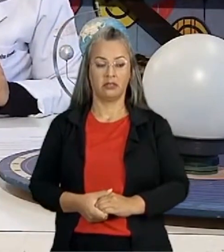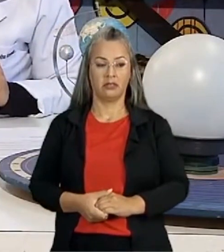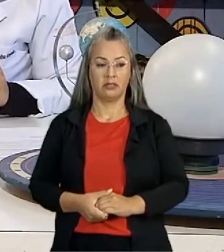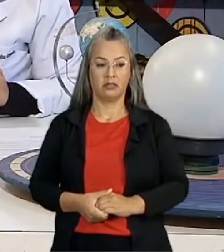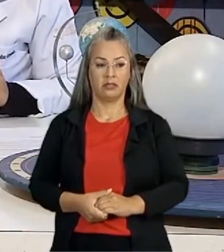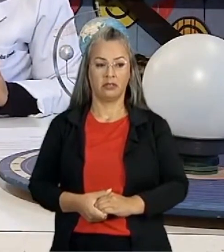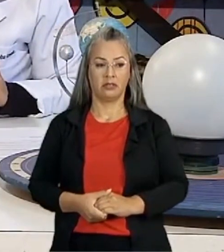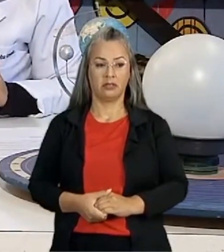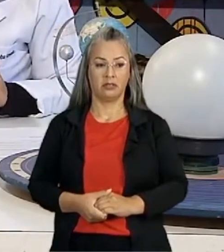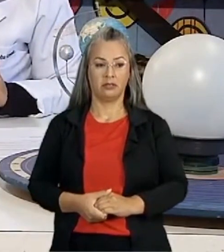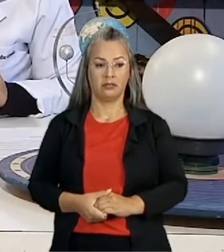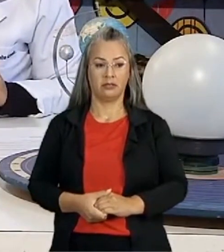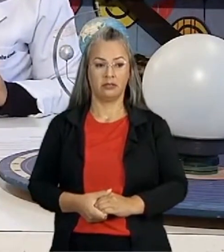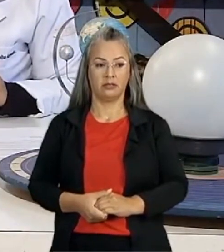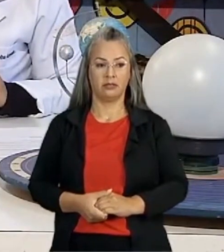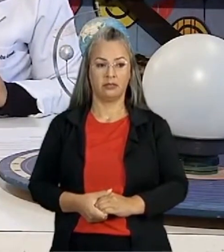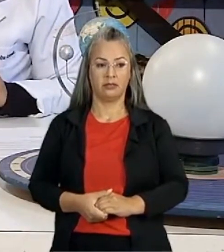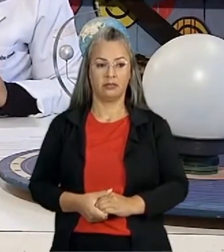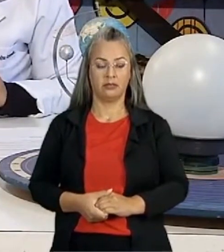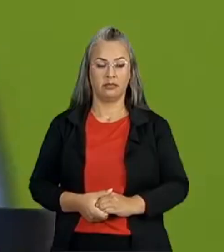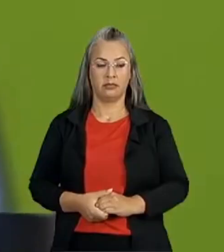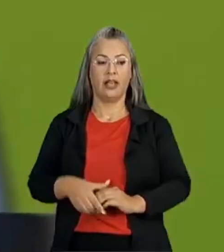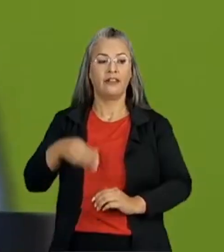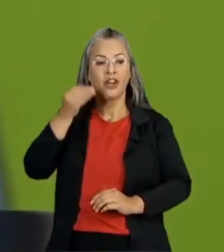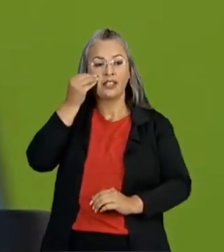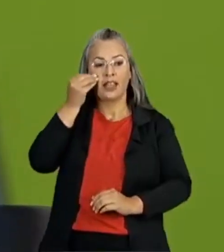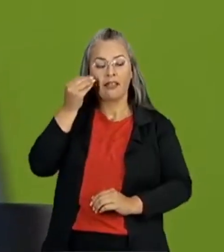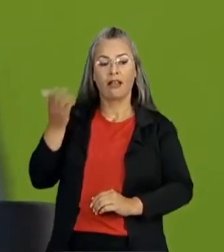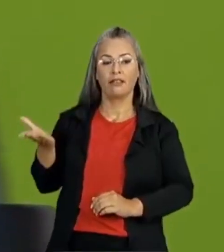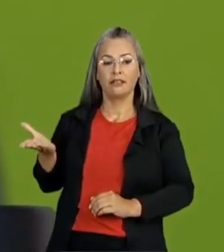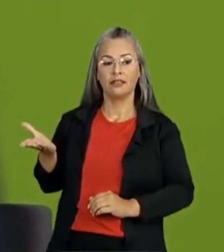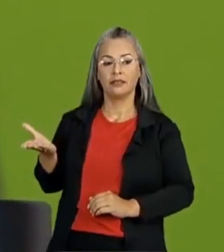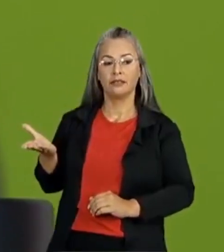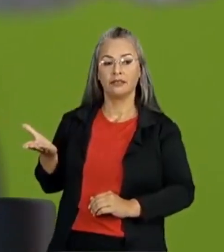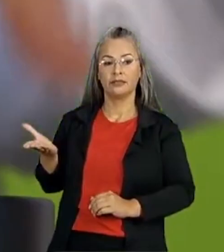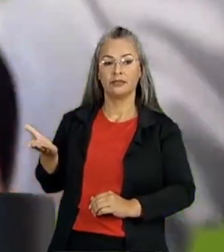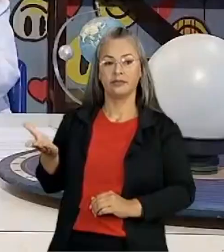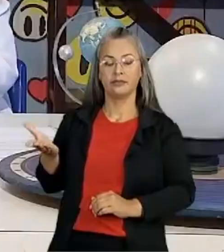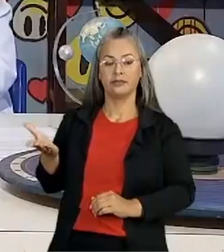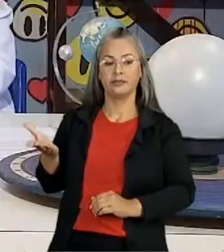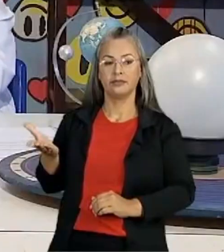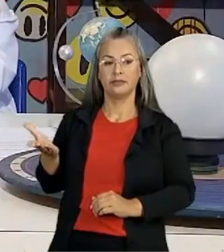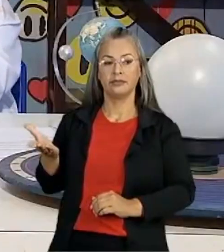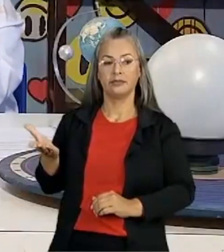e... Solta. Pera aí. Isso eu penso só.